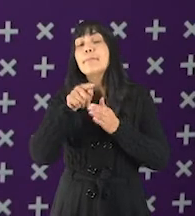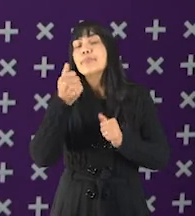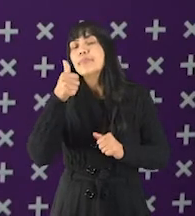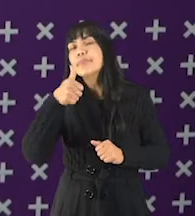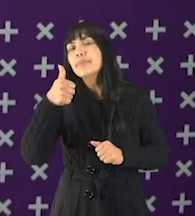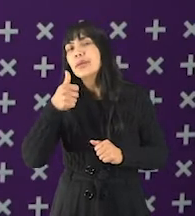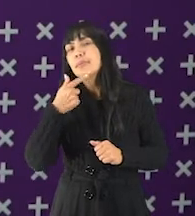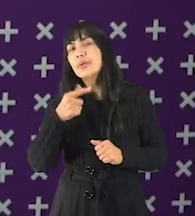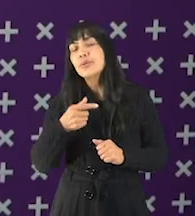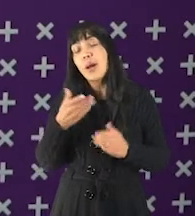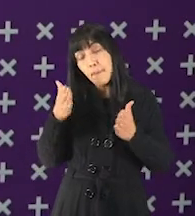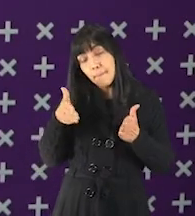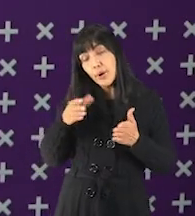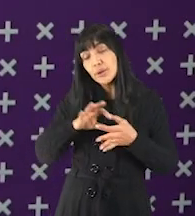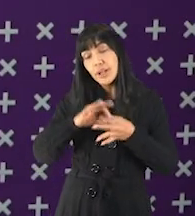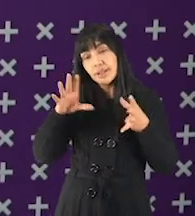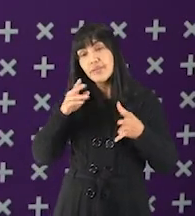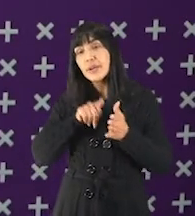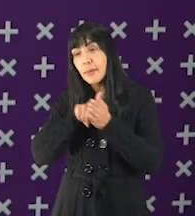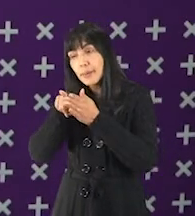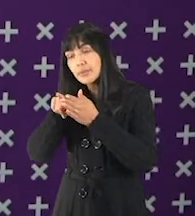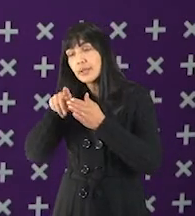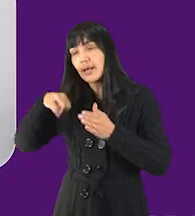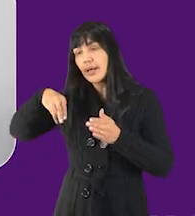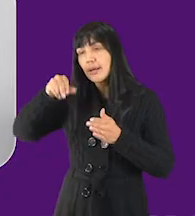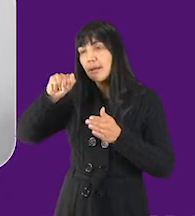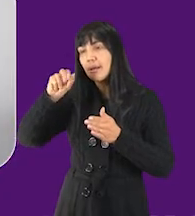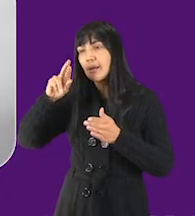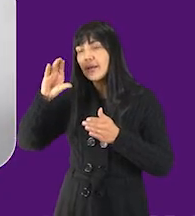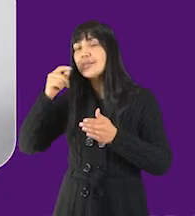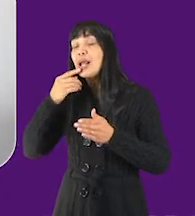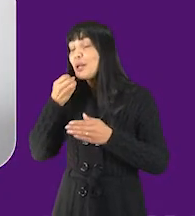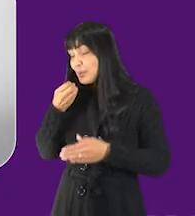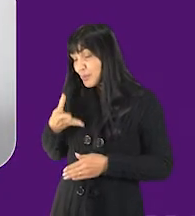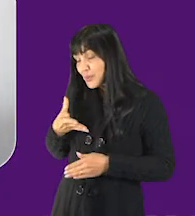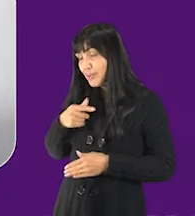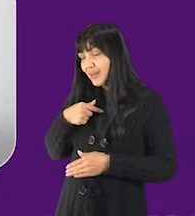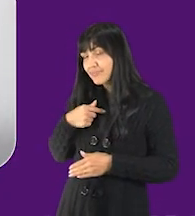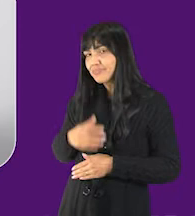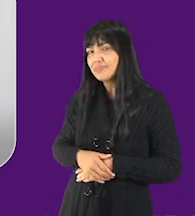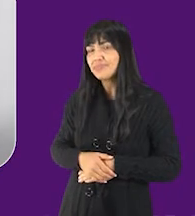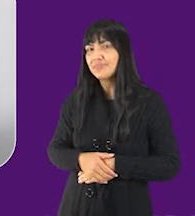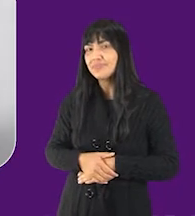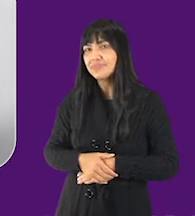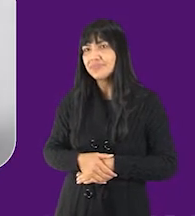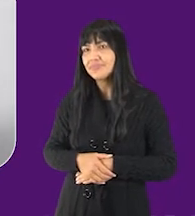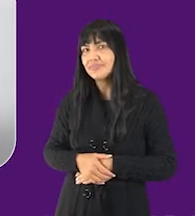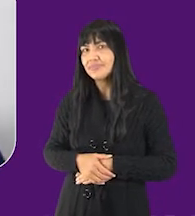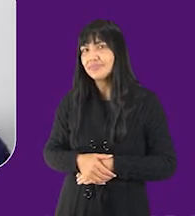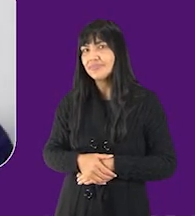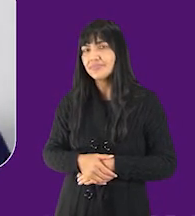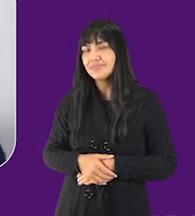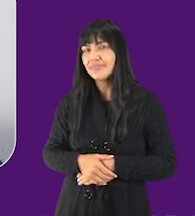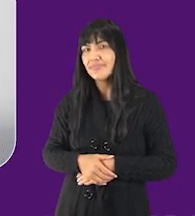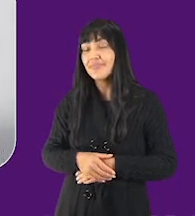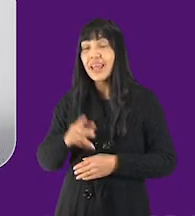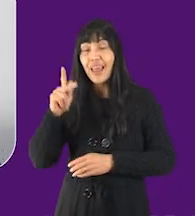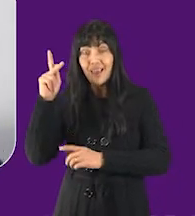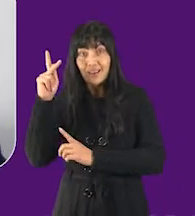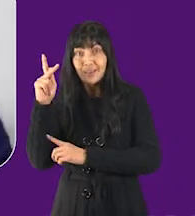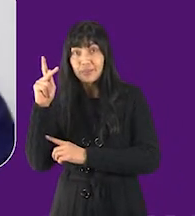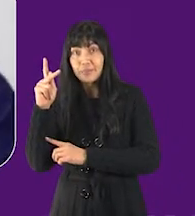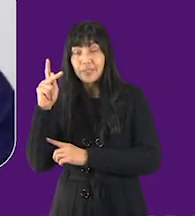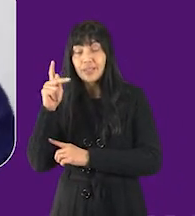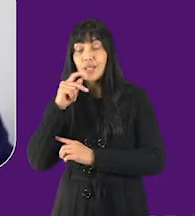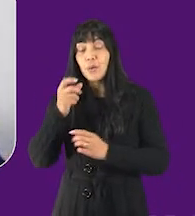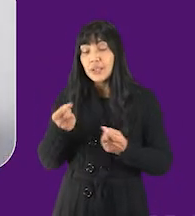pergunta é do Júlio. Pode fazer a pergunta para o Marcelo, Júlio. Tudo bem, Marcelo? Tudo bem, Júlio? A Klabin